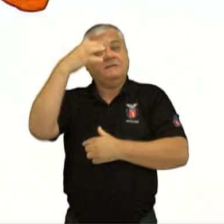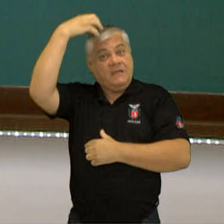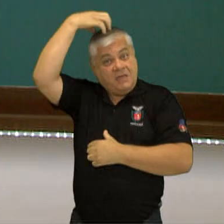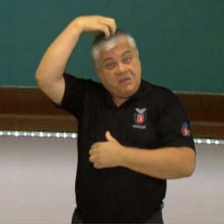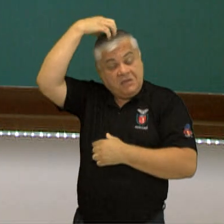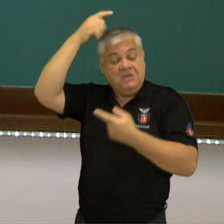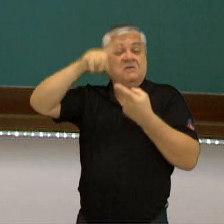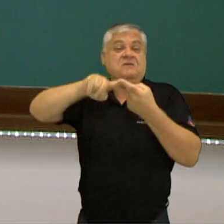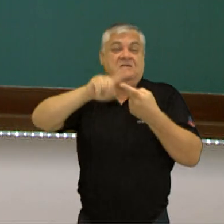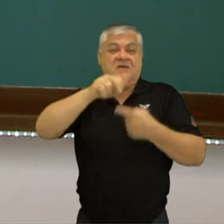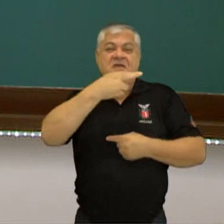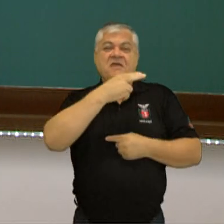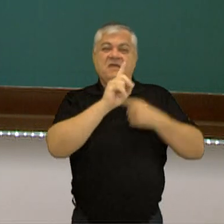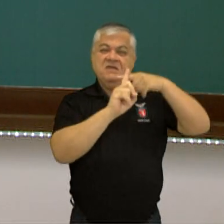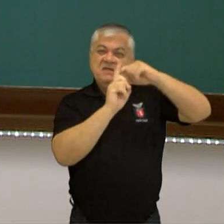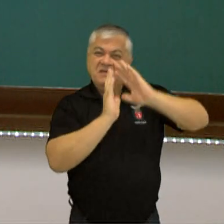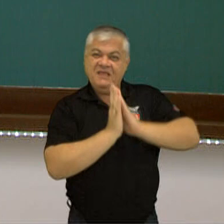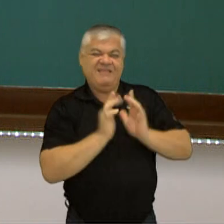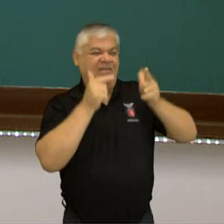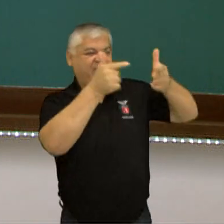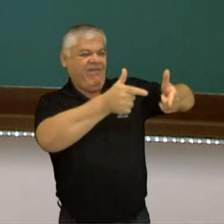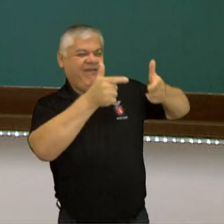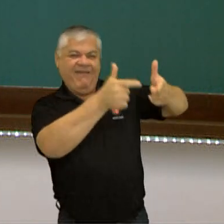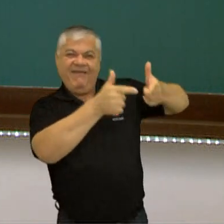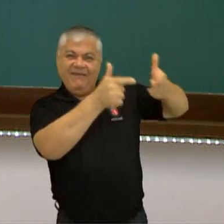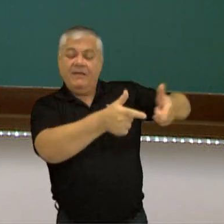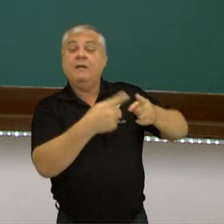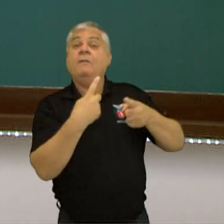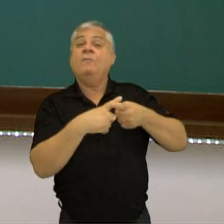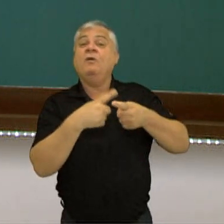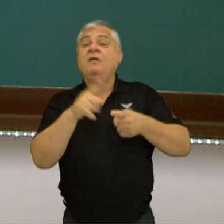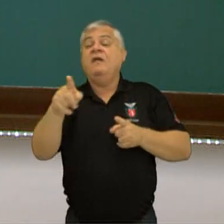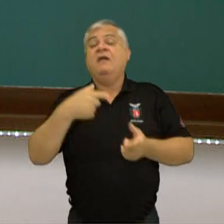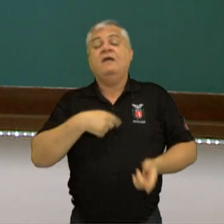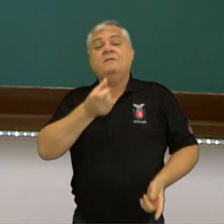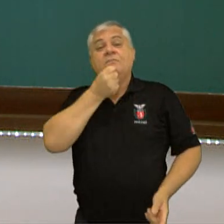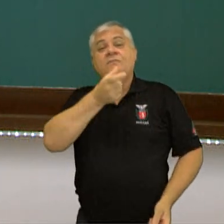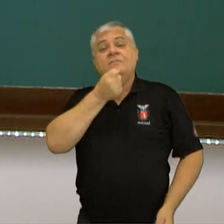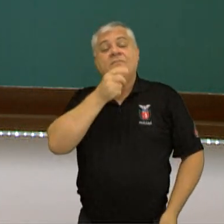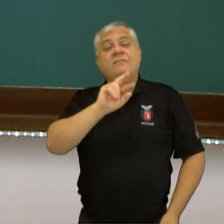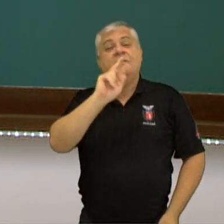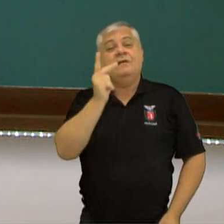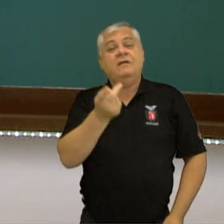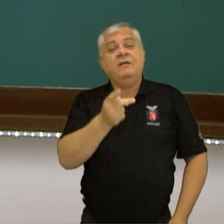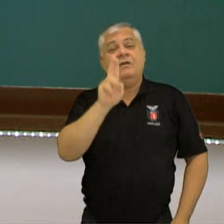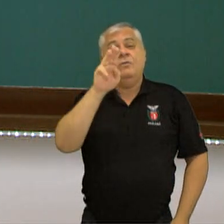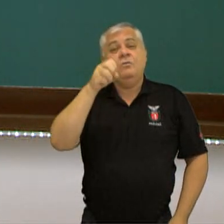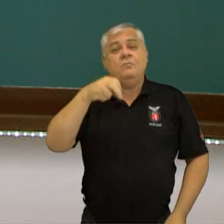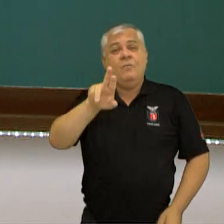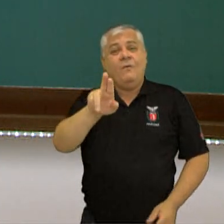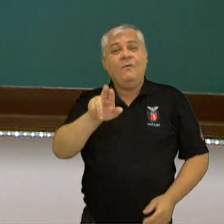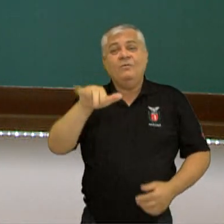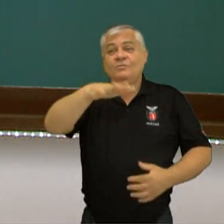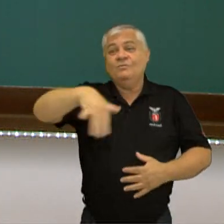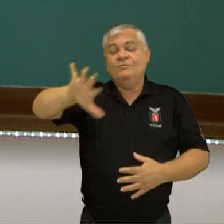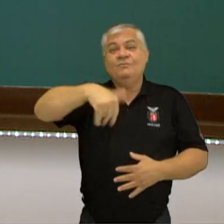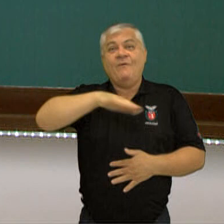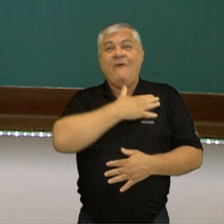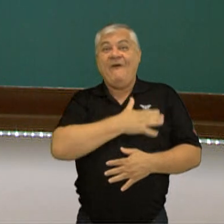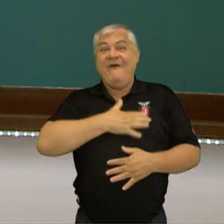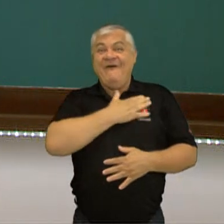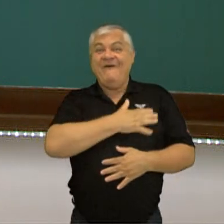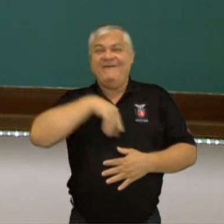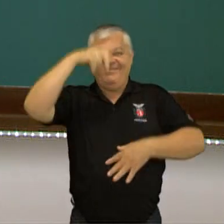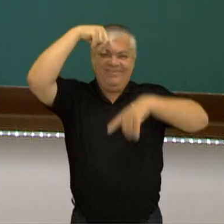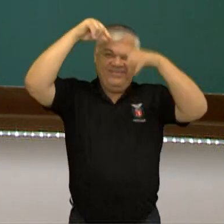da igreja, né, porque ele falava que era o humor da época. E eles gostavam disso, esses nobres gostavam